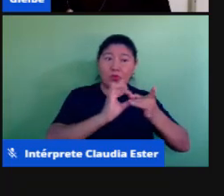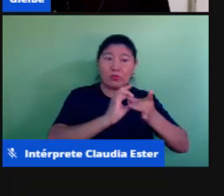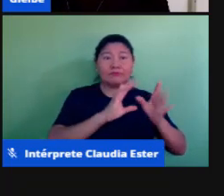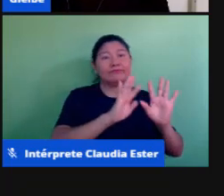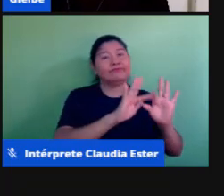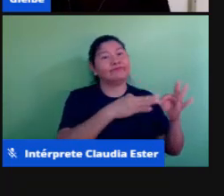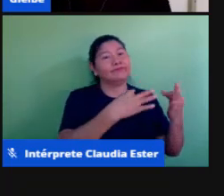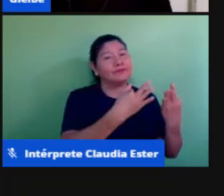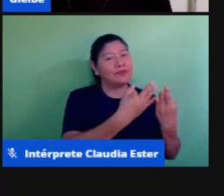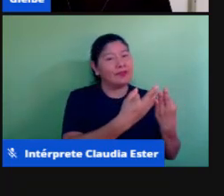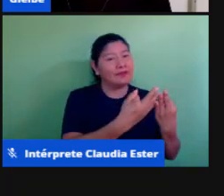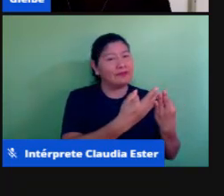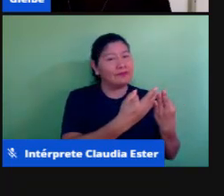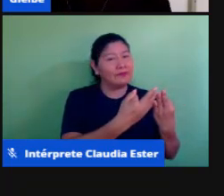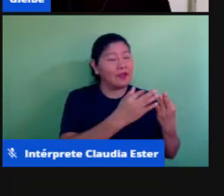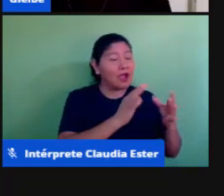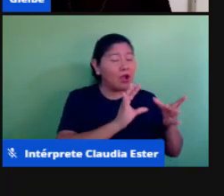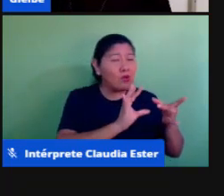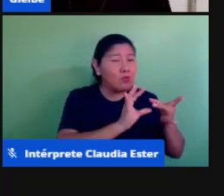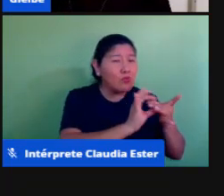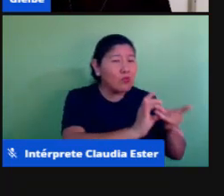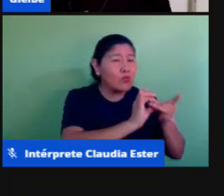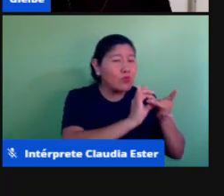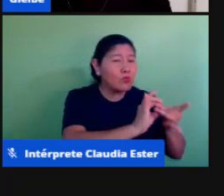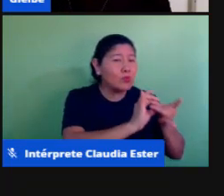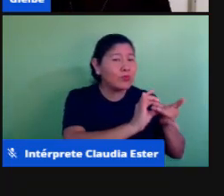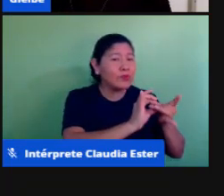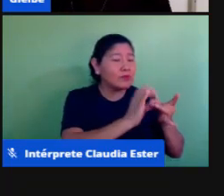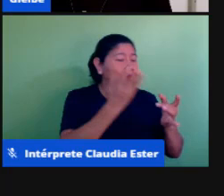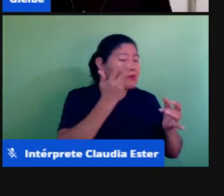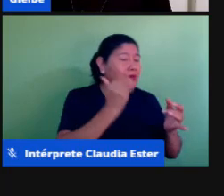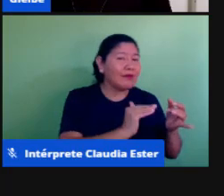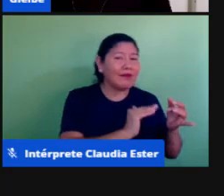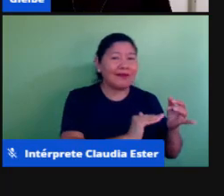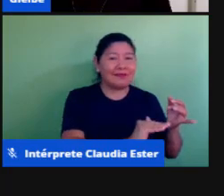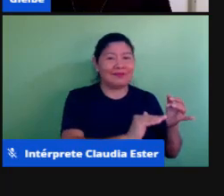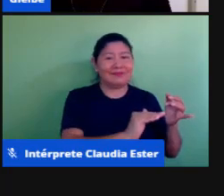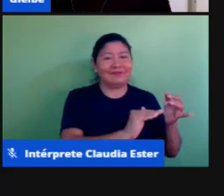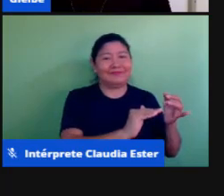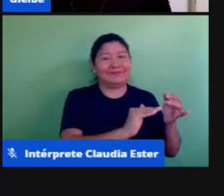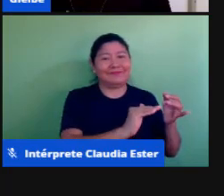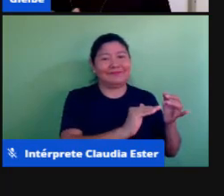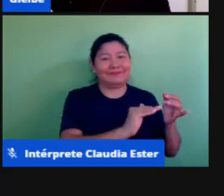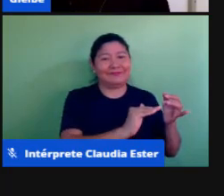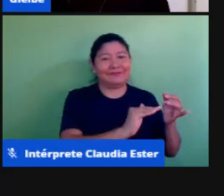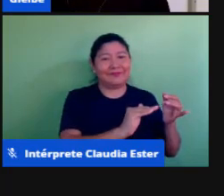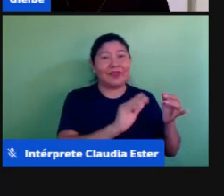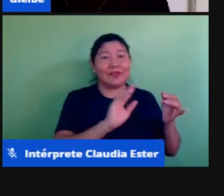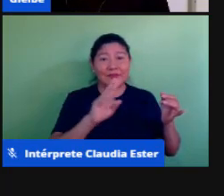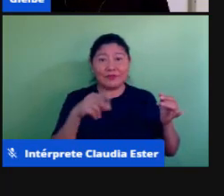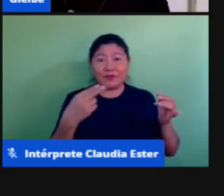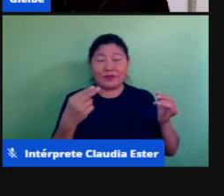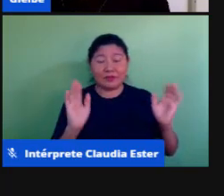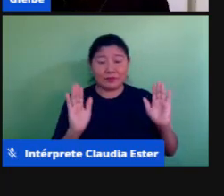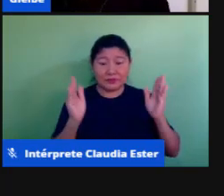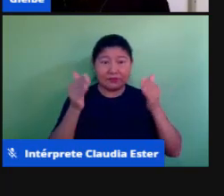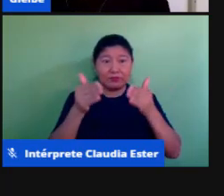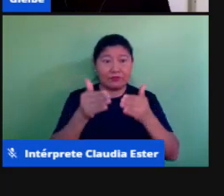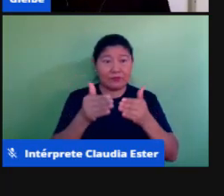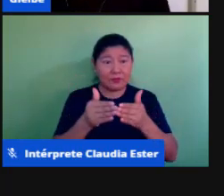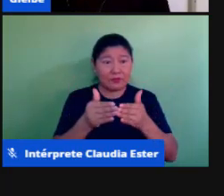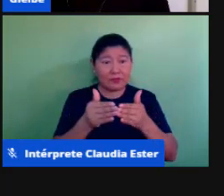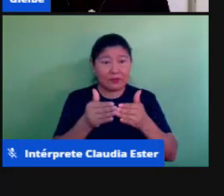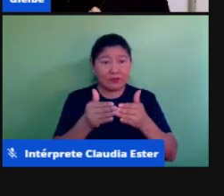aluno, acaba se aproximando da família, da criança, né? Então, a gente vai focar neste